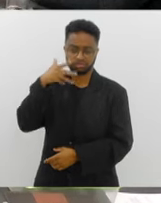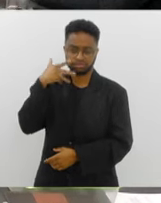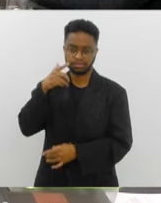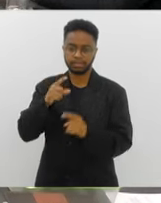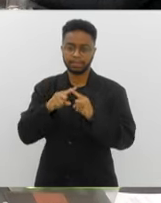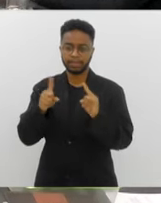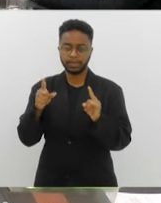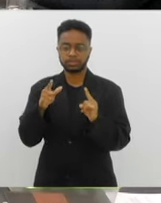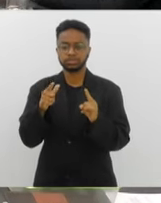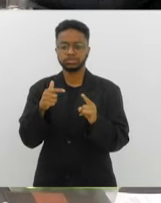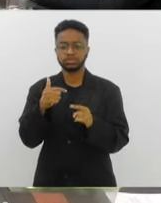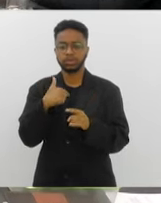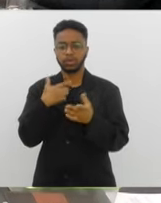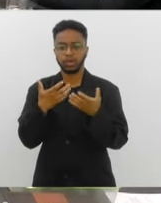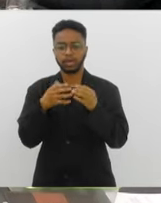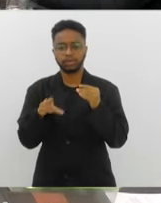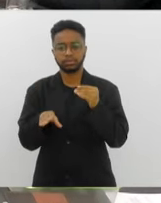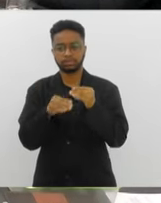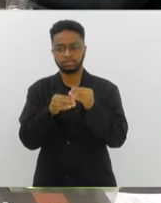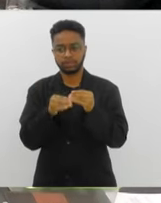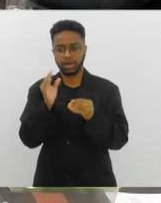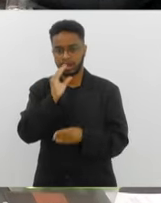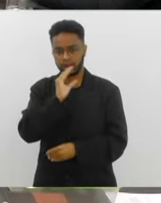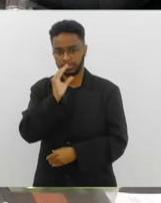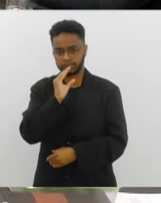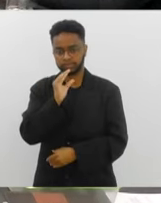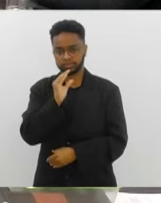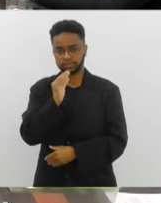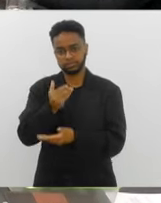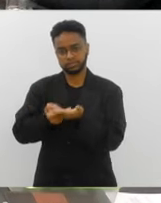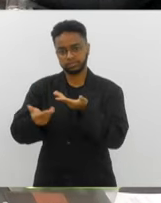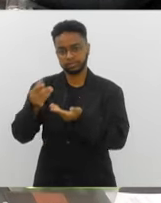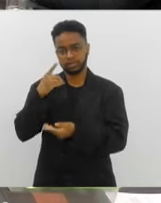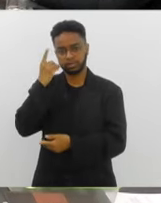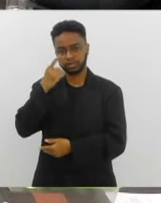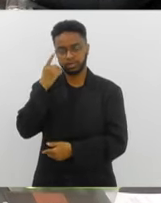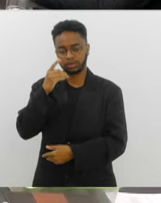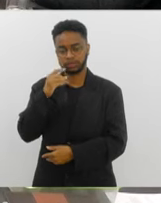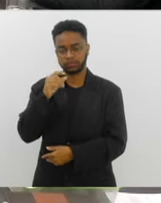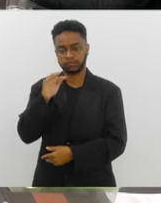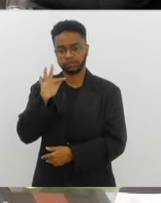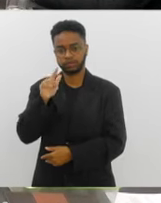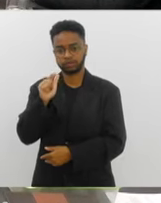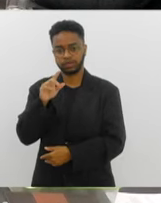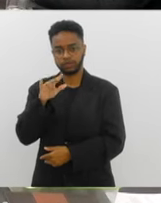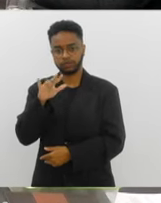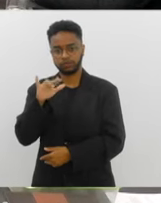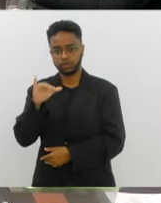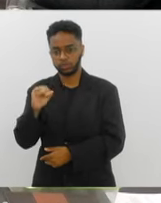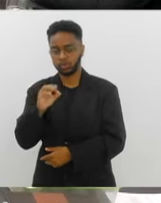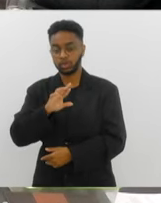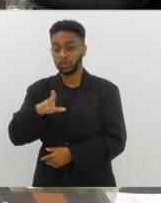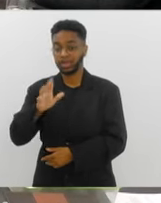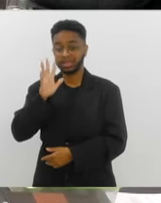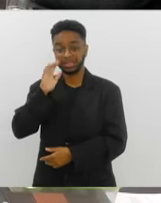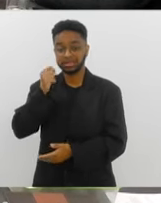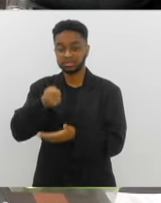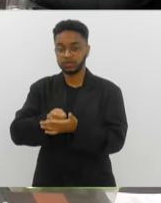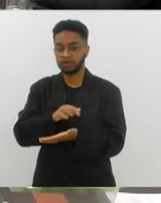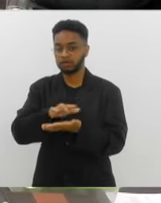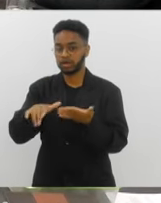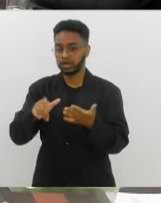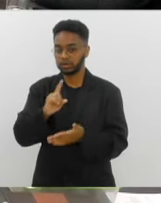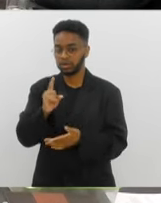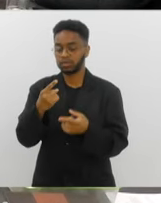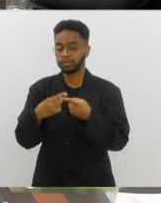só para fazer um adendo de forma muito breve aqui, dialogando com o deputado Serafini, que não são repetidas decisões. Na verdade, a deputada